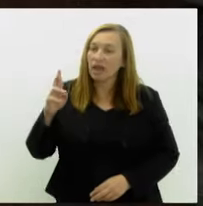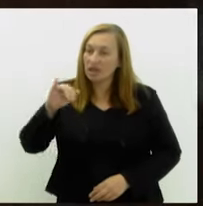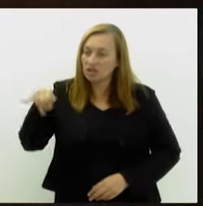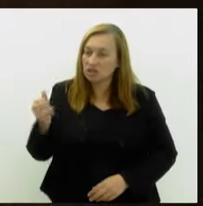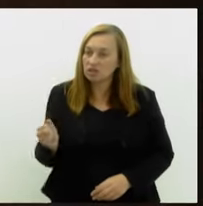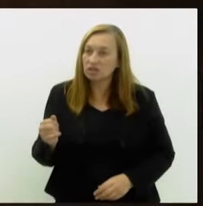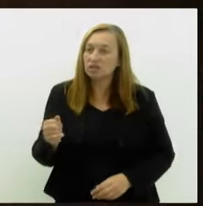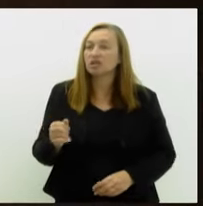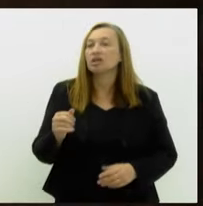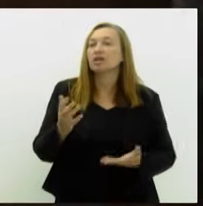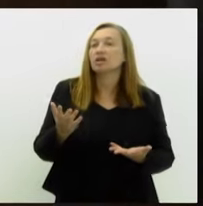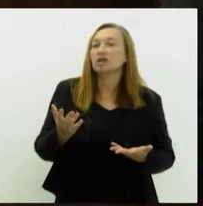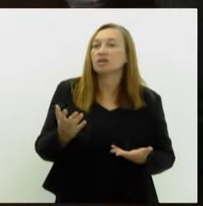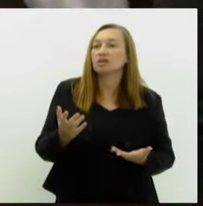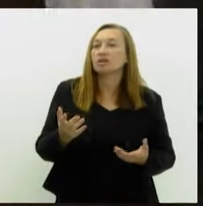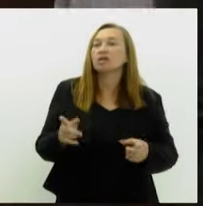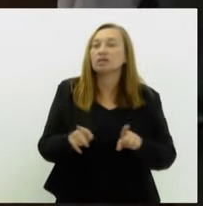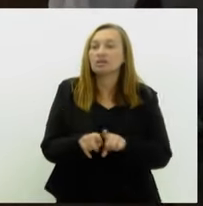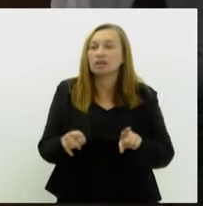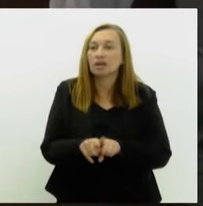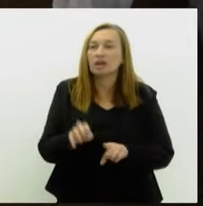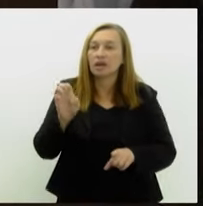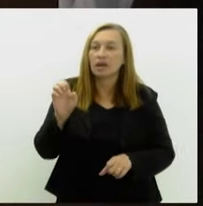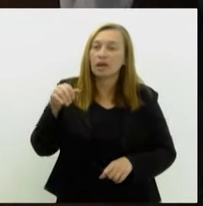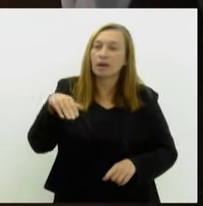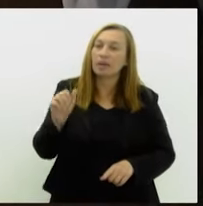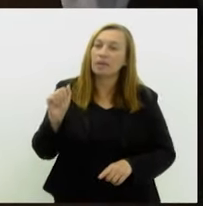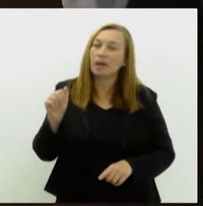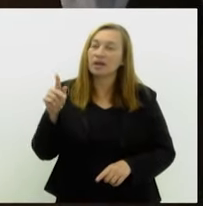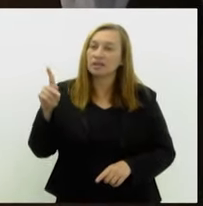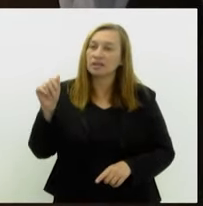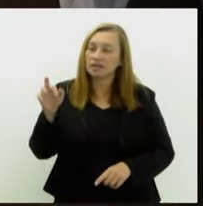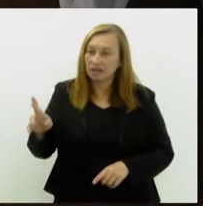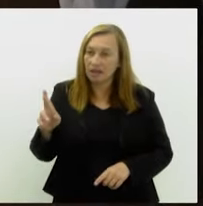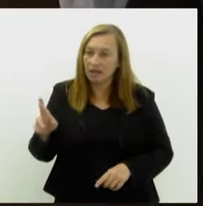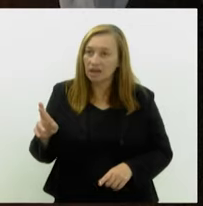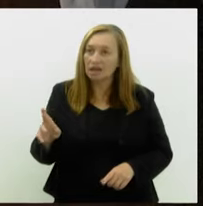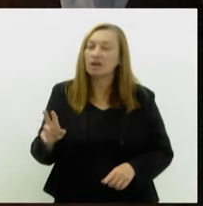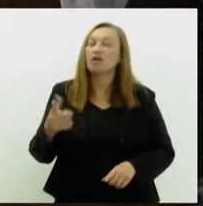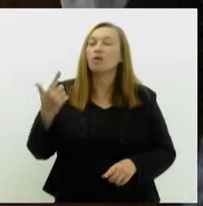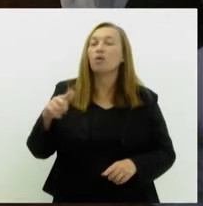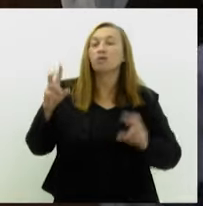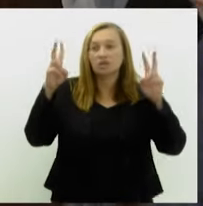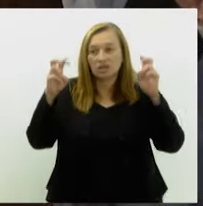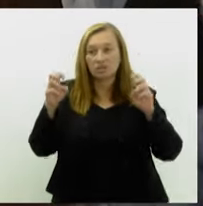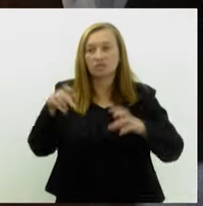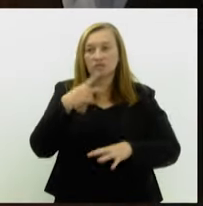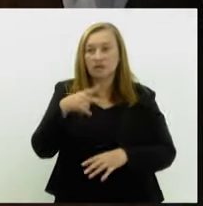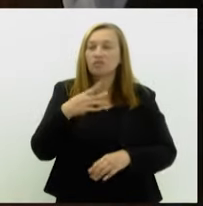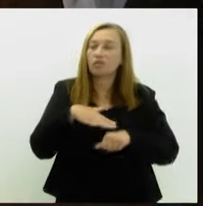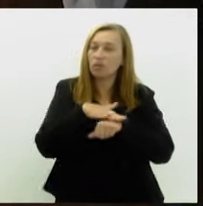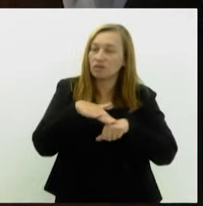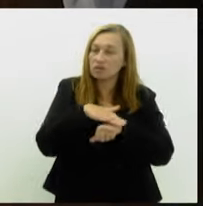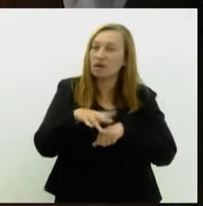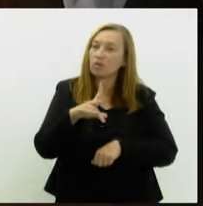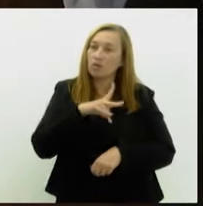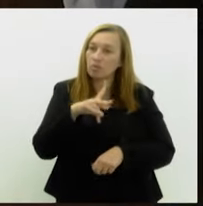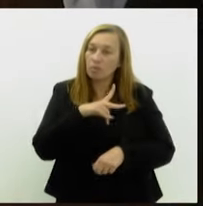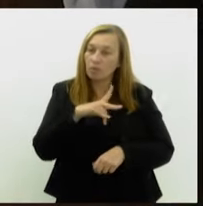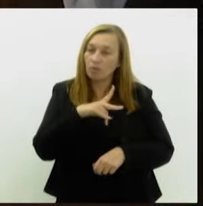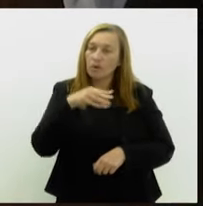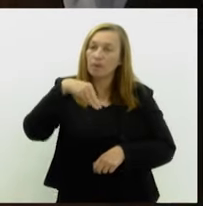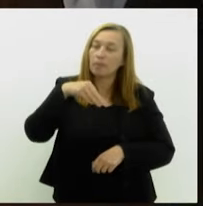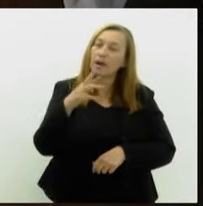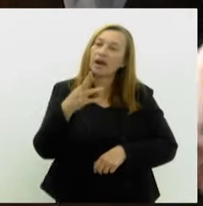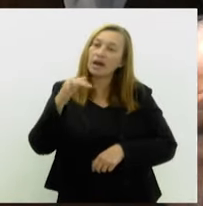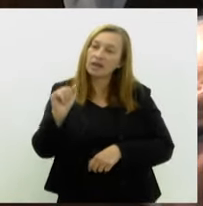não só o ITERJ, mas também a EMATER, como foi outra matéria aqui colocada. Vou conversar com a própria Marina